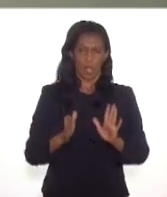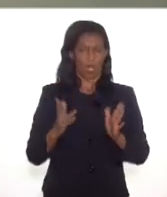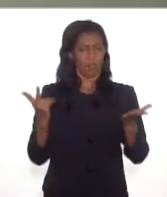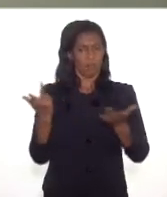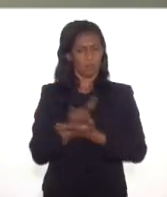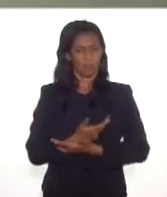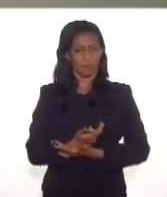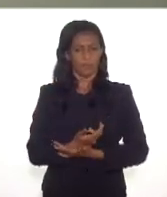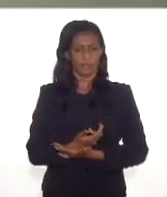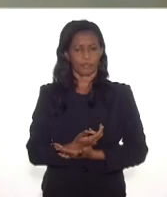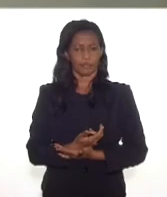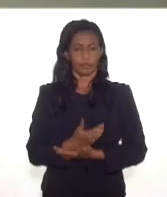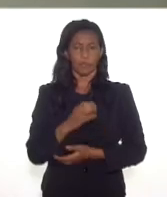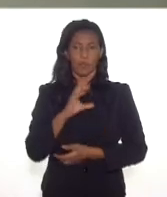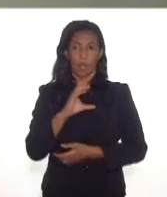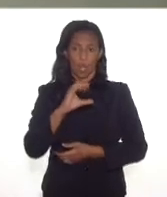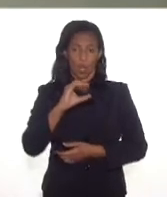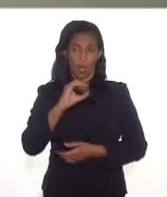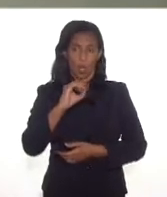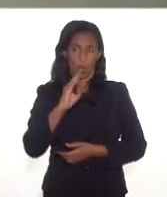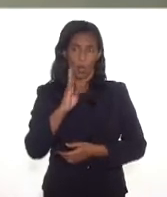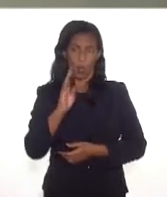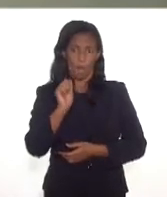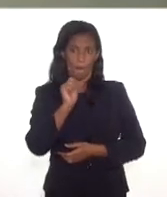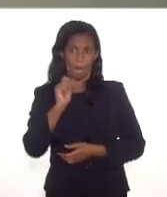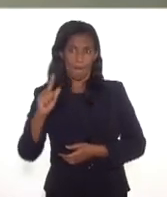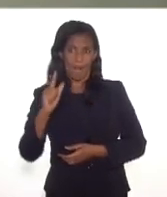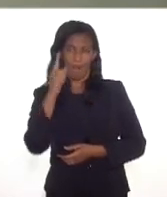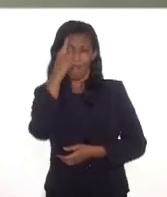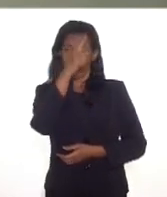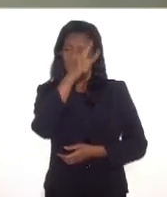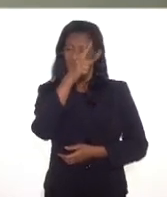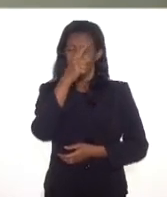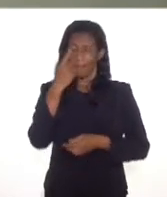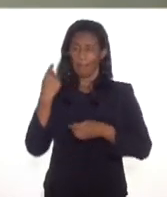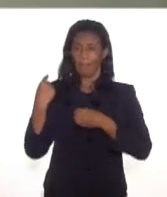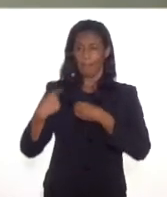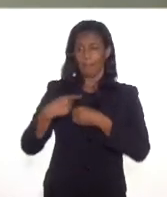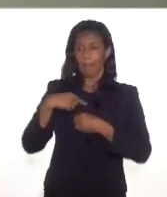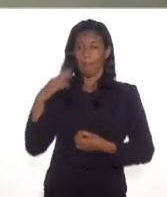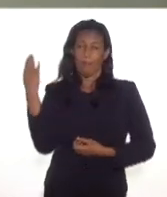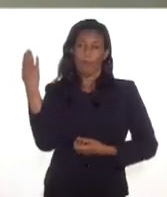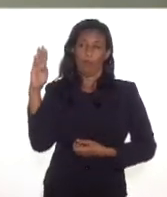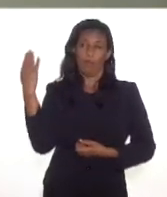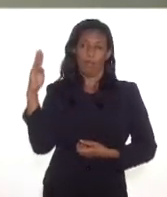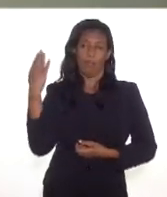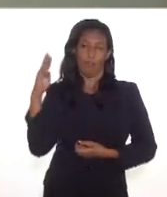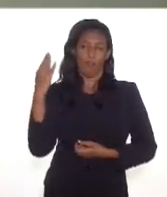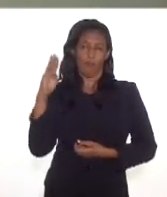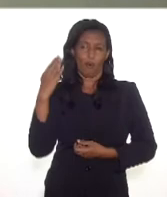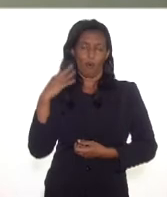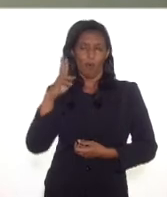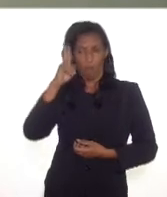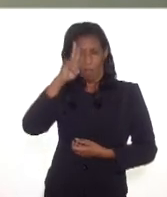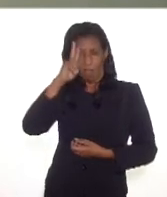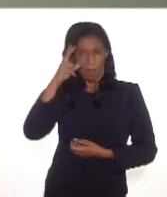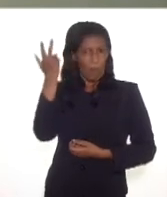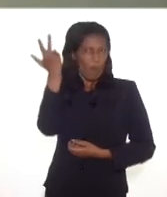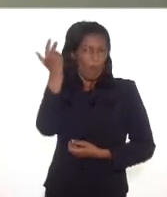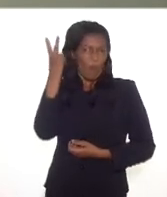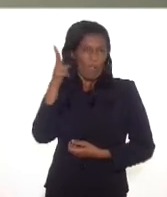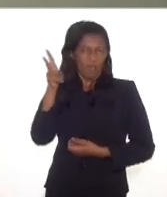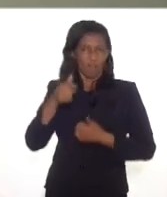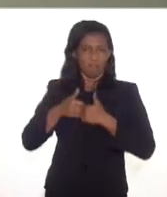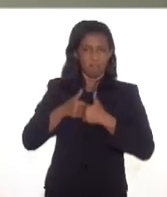já foi assim, com a Cobal de Botafogo, lembra bem o deputado Eliomar Coelho, ele tomou essa iniciativa, né?